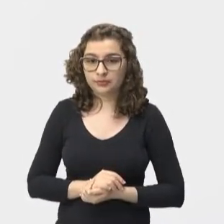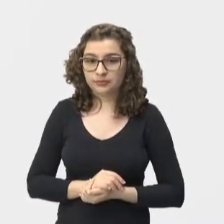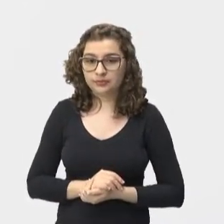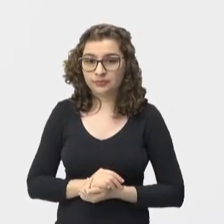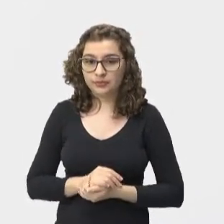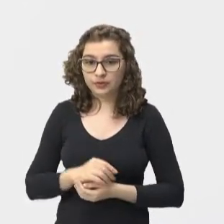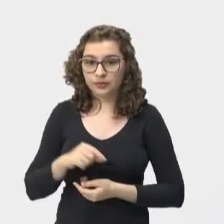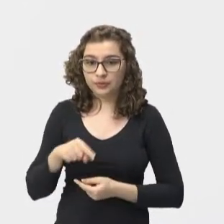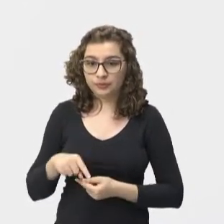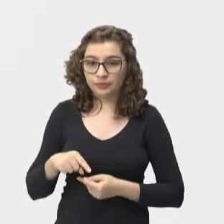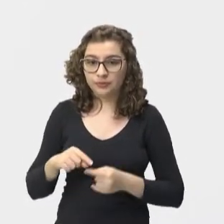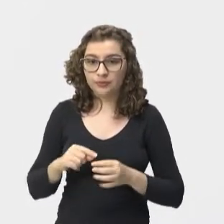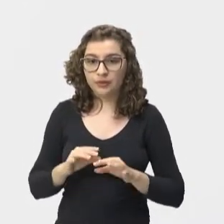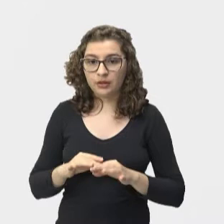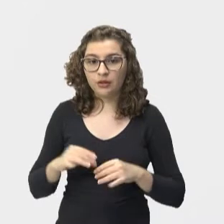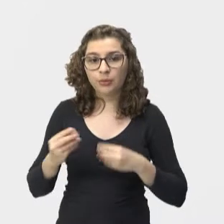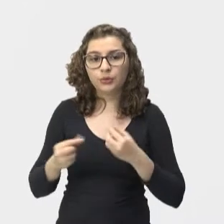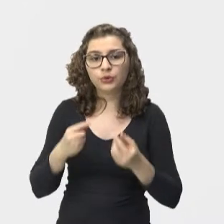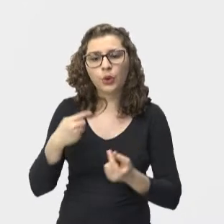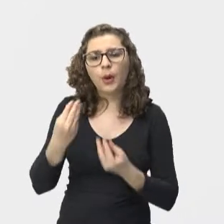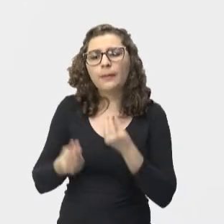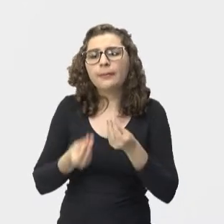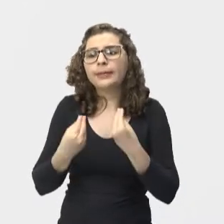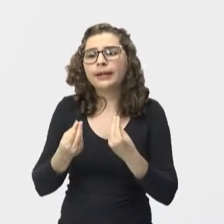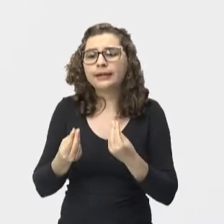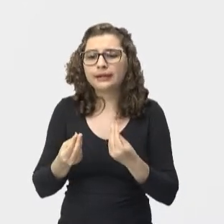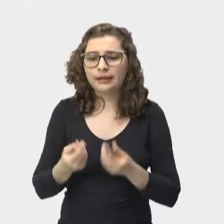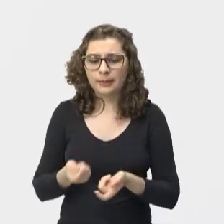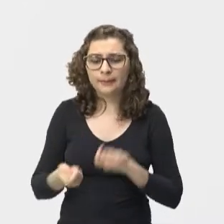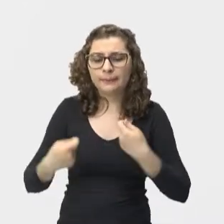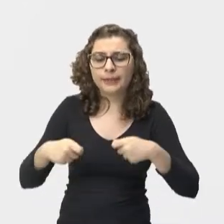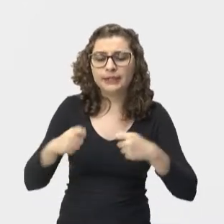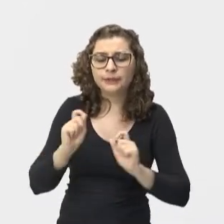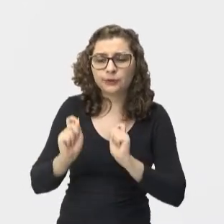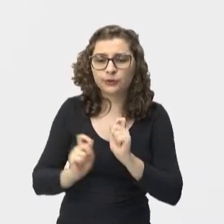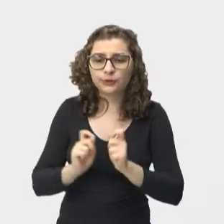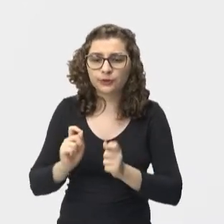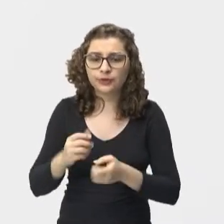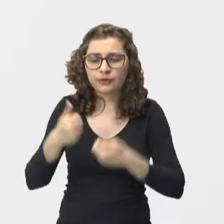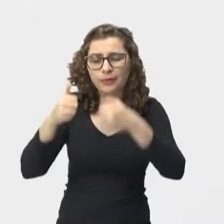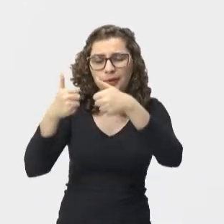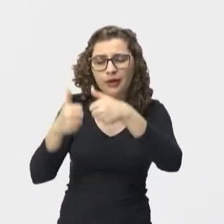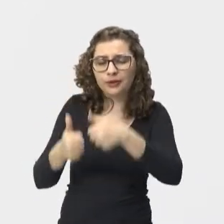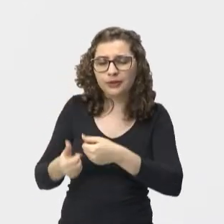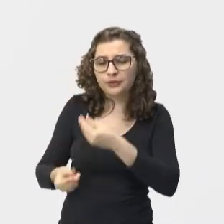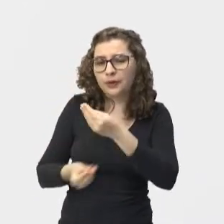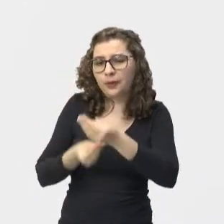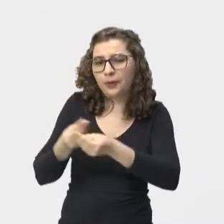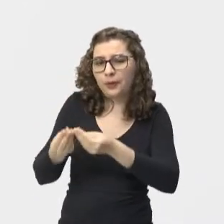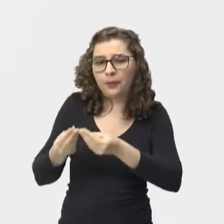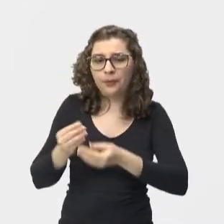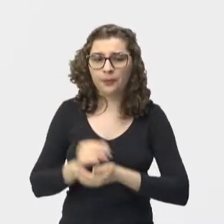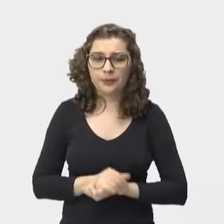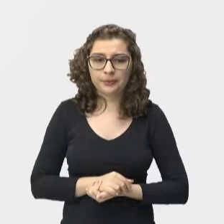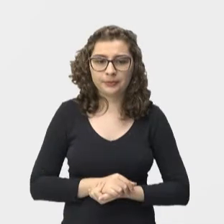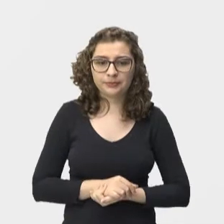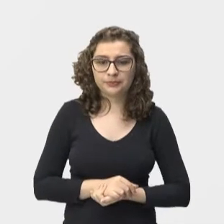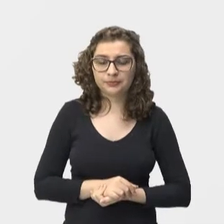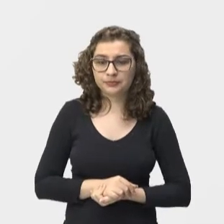demanda, nós vamos então criar a política, vamos analisar, vai se fazer todo o processo, depois